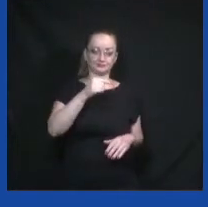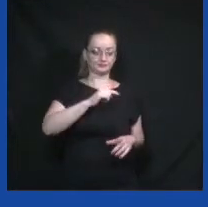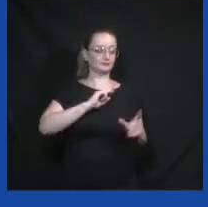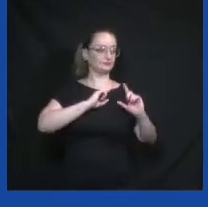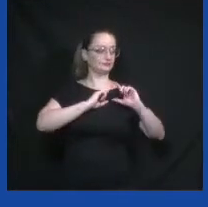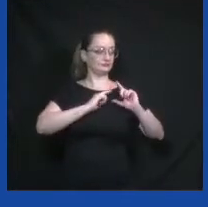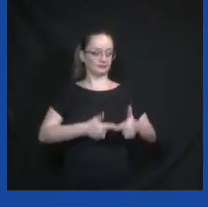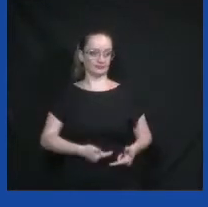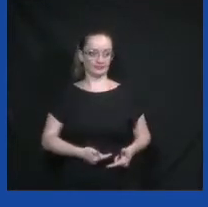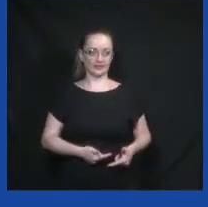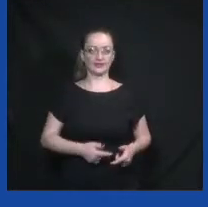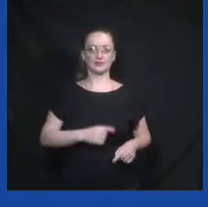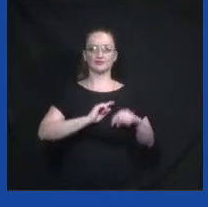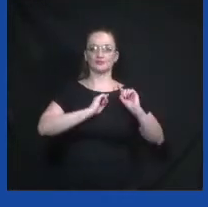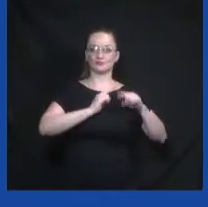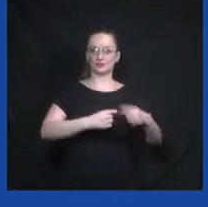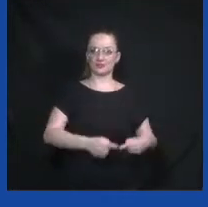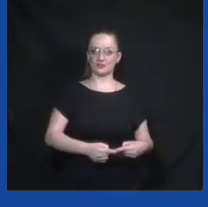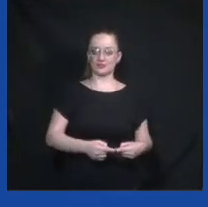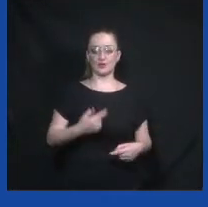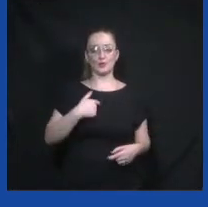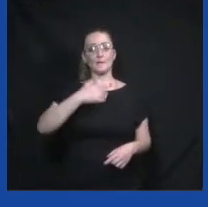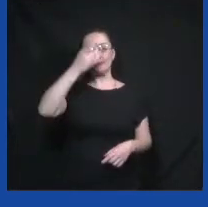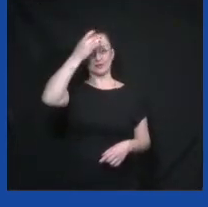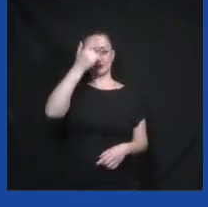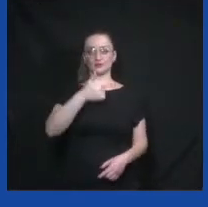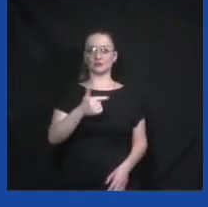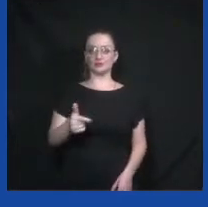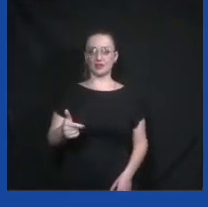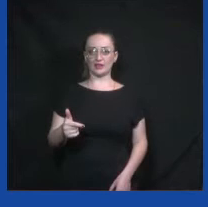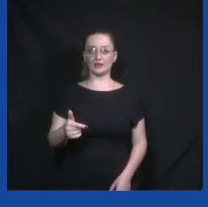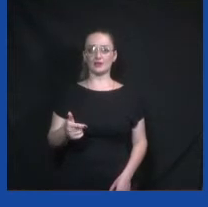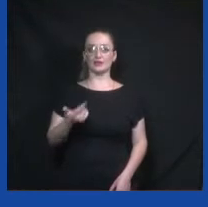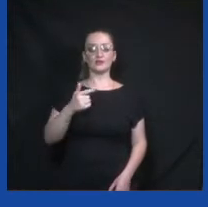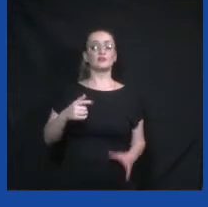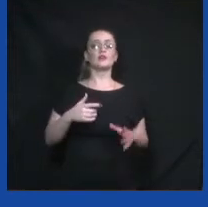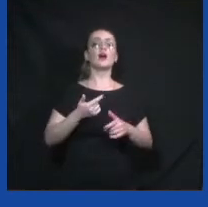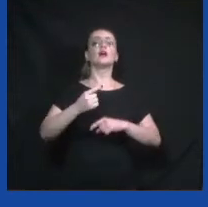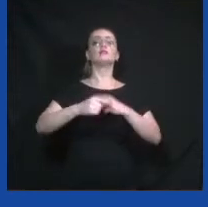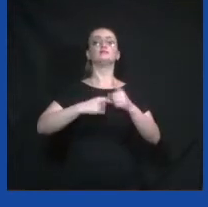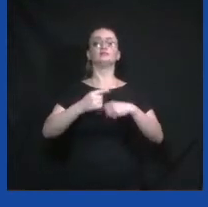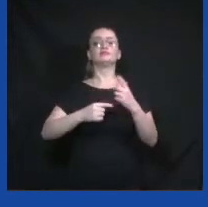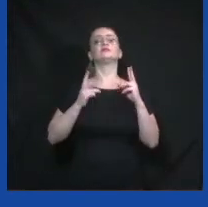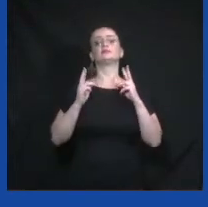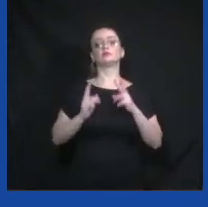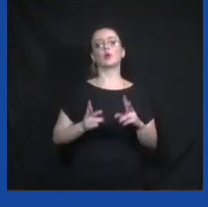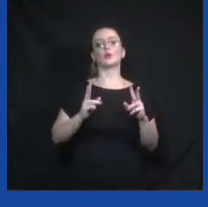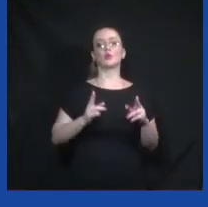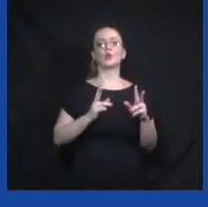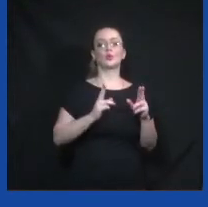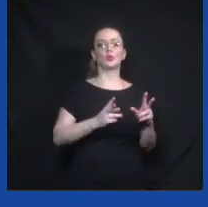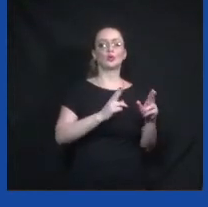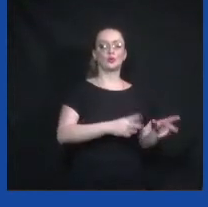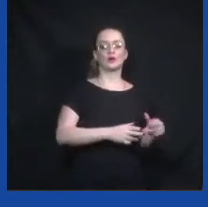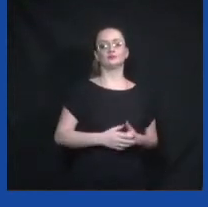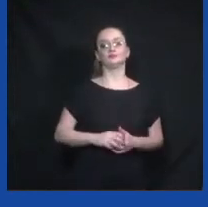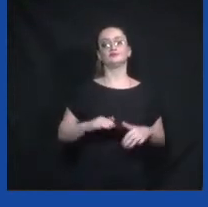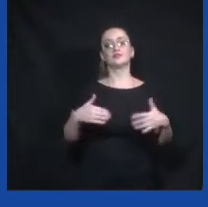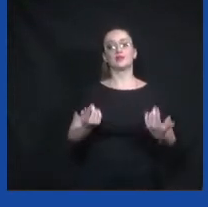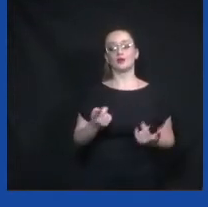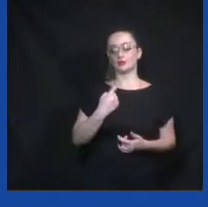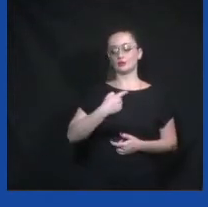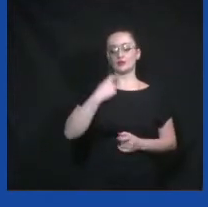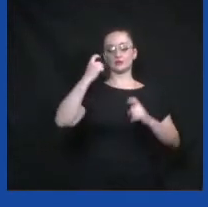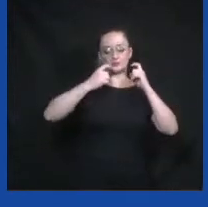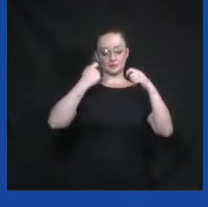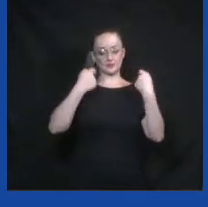geração, por vezes imatura, não estivesse reproduzindo mais do mesmo. Então, acho que a gente precisa ter preocupação,